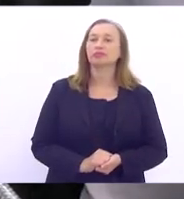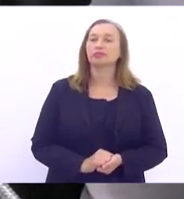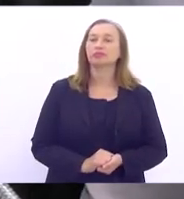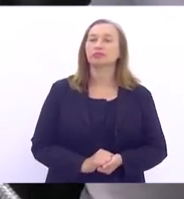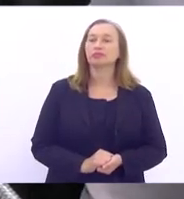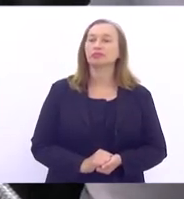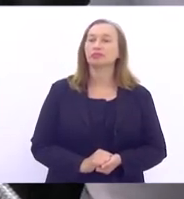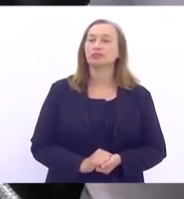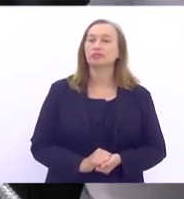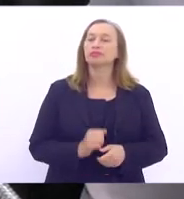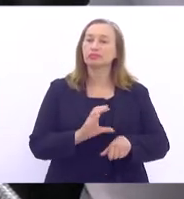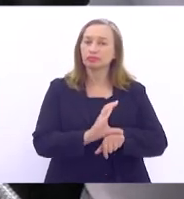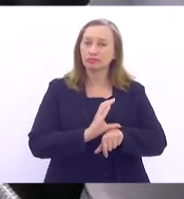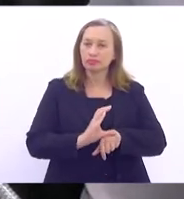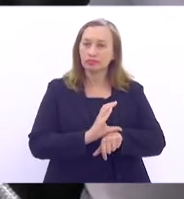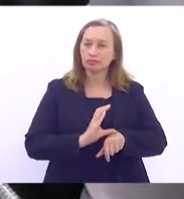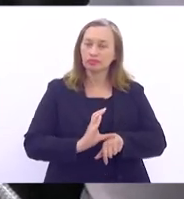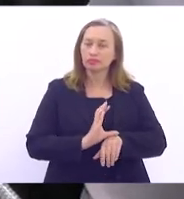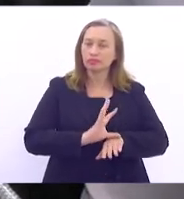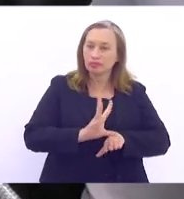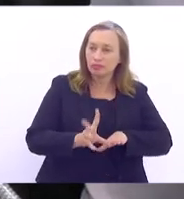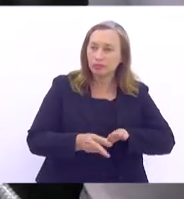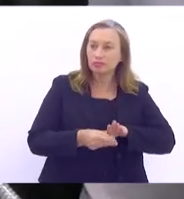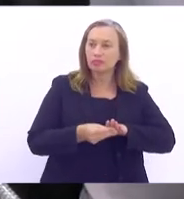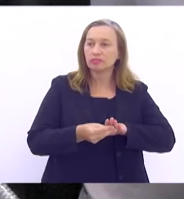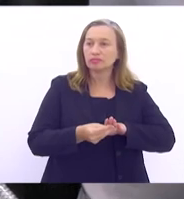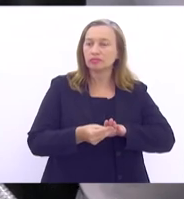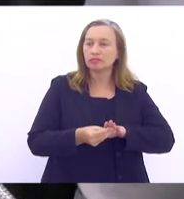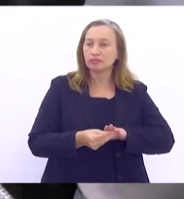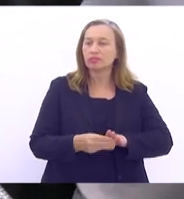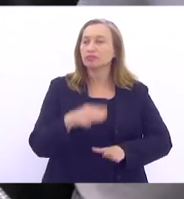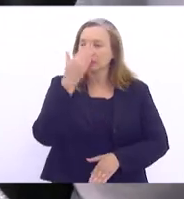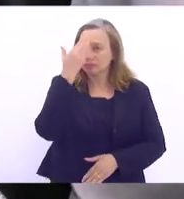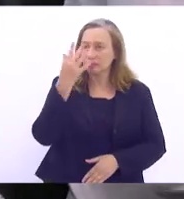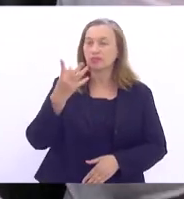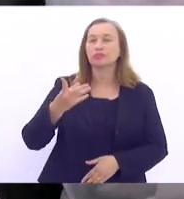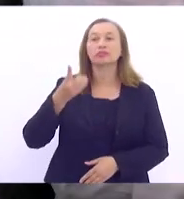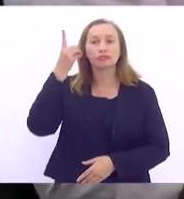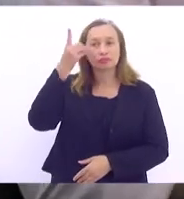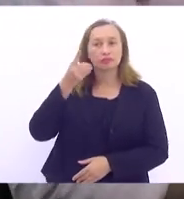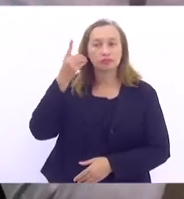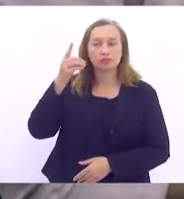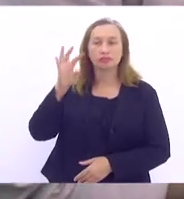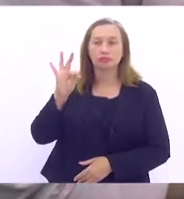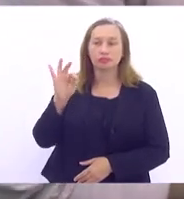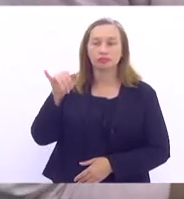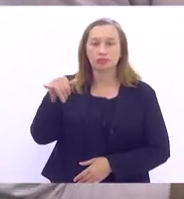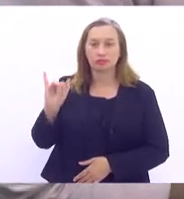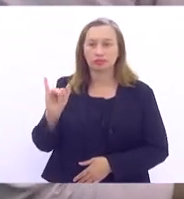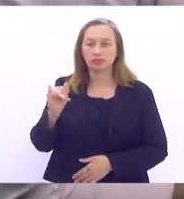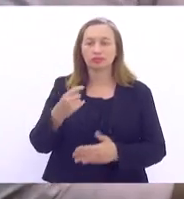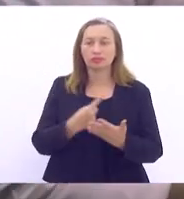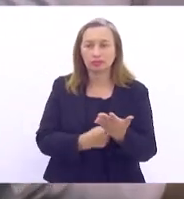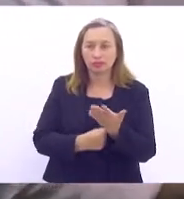o parecer que passa a vigorar é pela constitucionalidade com emendas. Agradecer ao deputado Tandy pela presença aí e pela